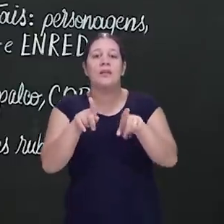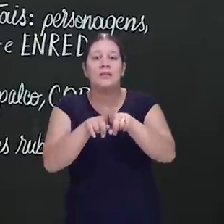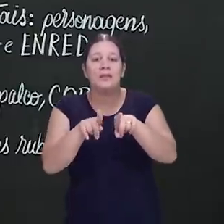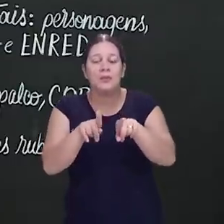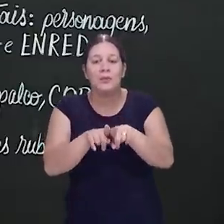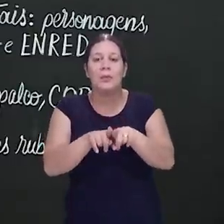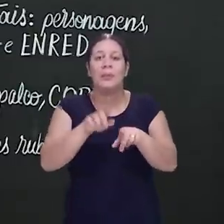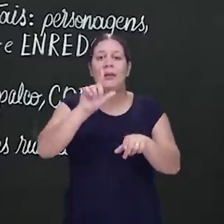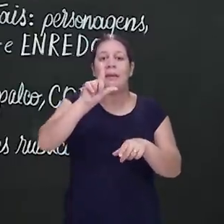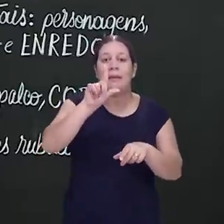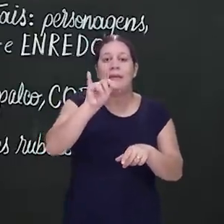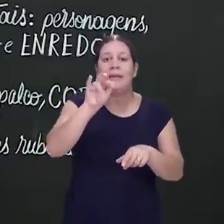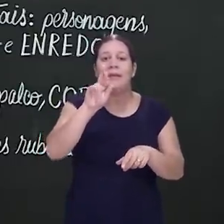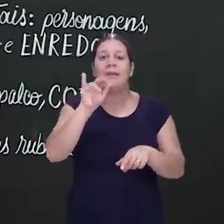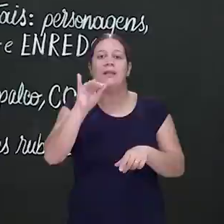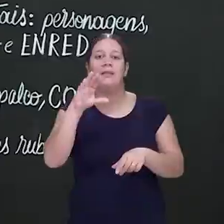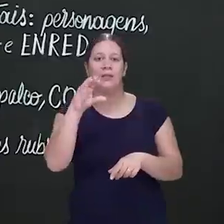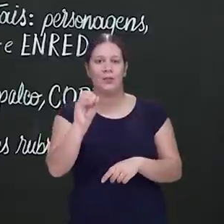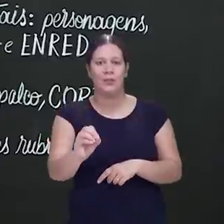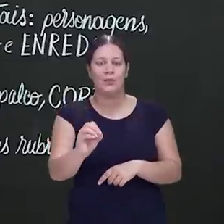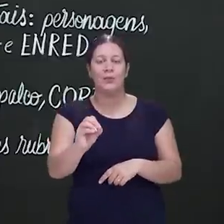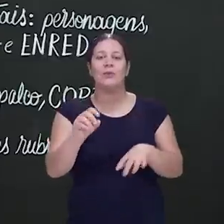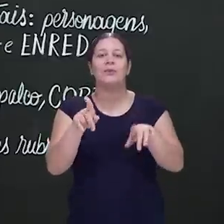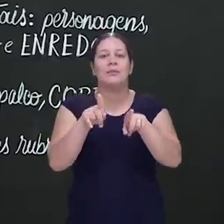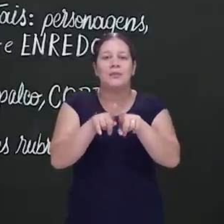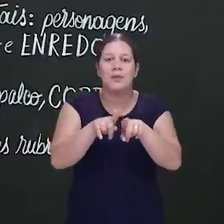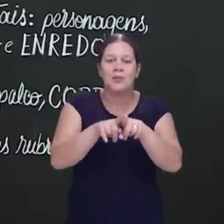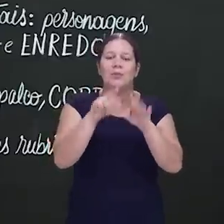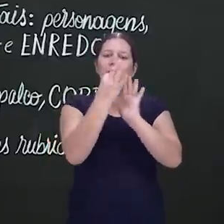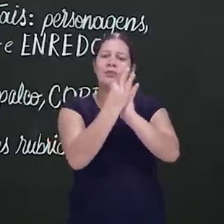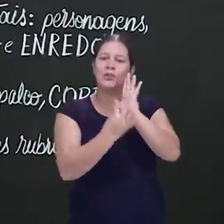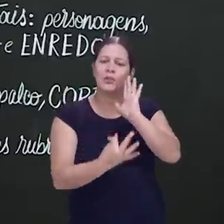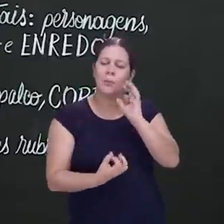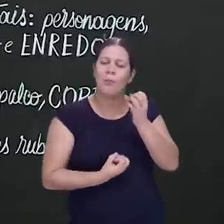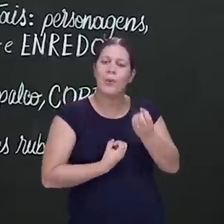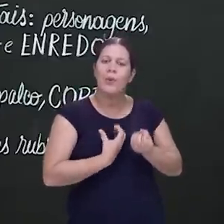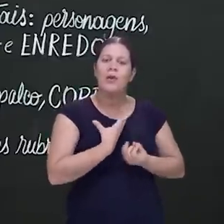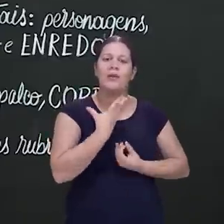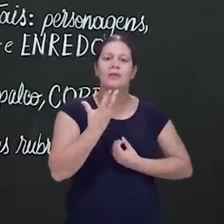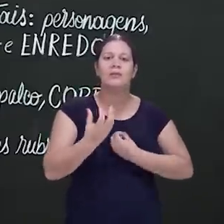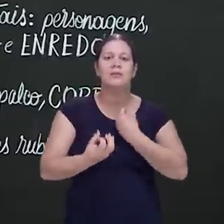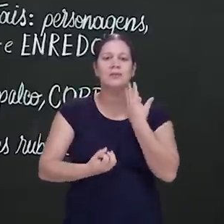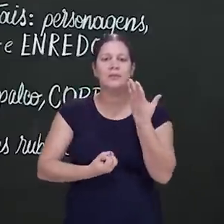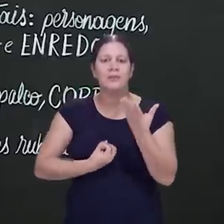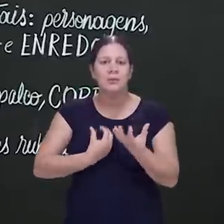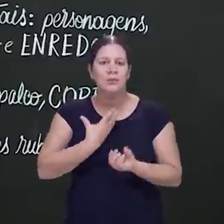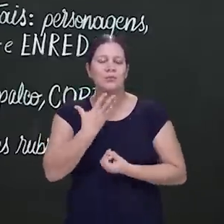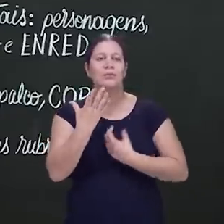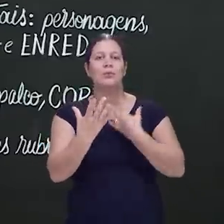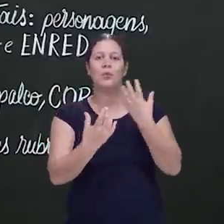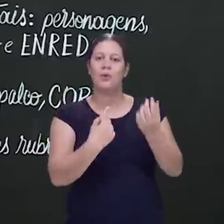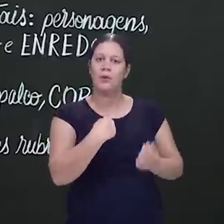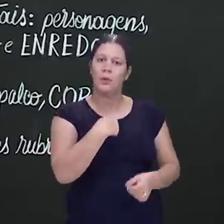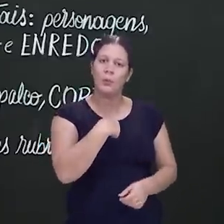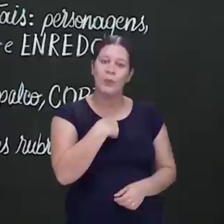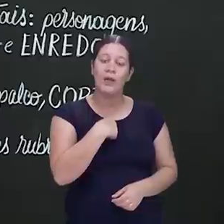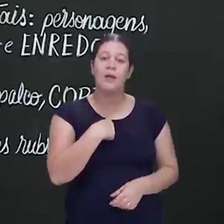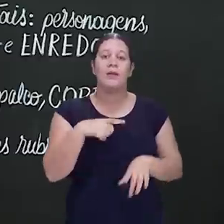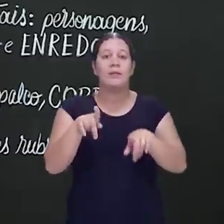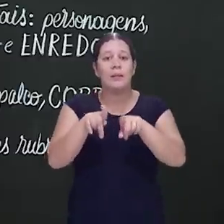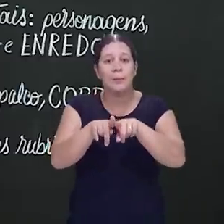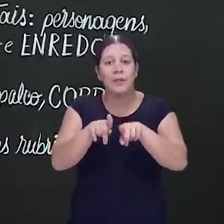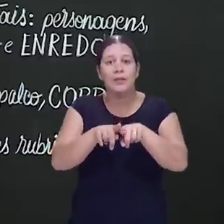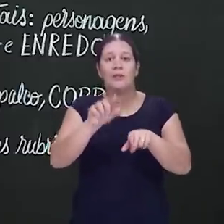também o gênero lírico, que é pautado por meio dos textos mais poéticos, mais voltados para o extravasamento do eu. E